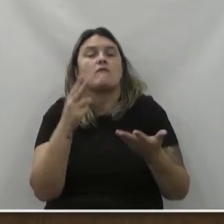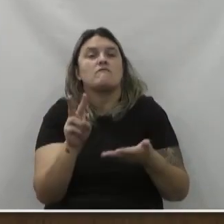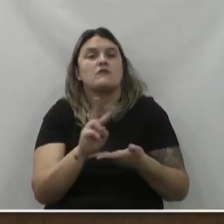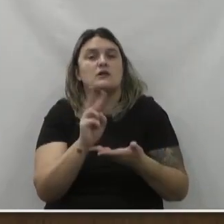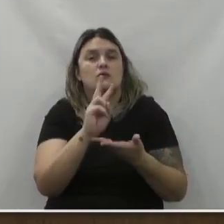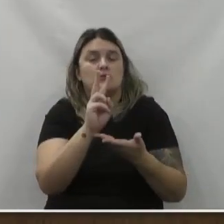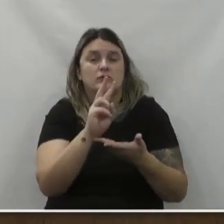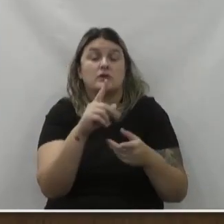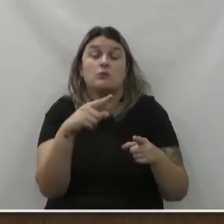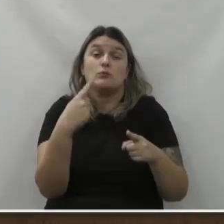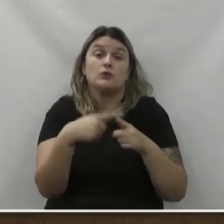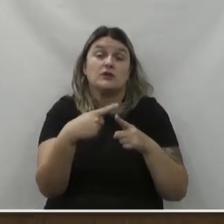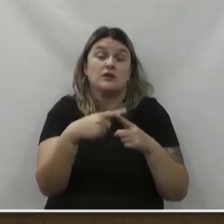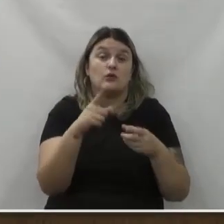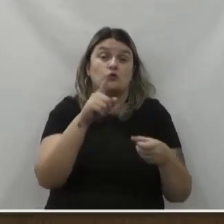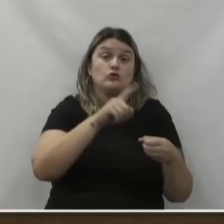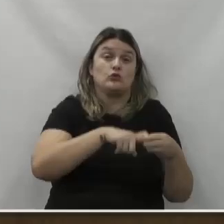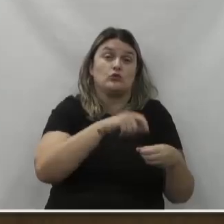repassados à empresa.